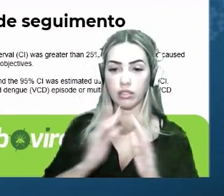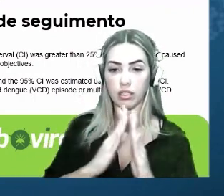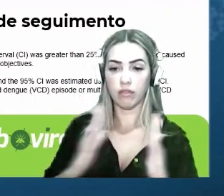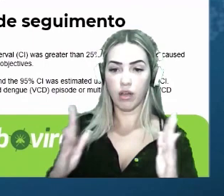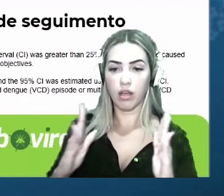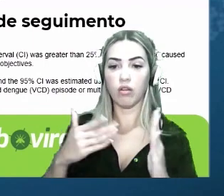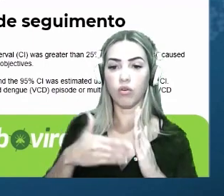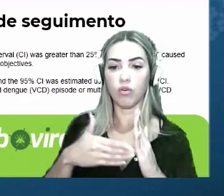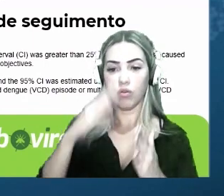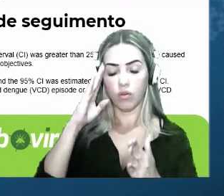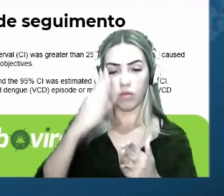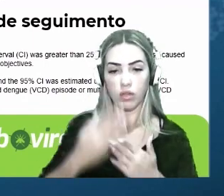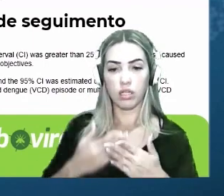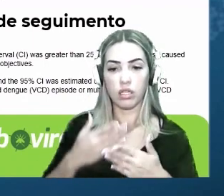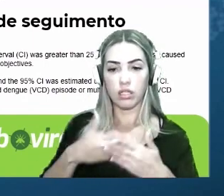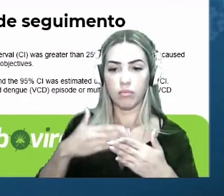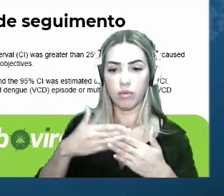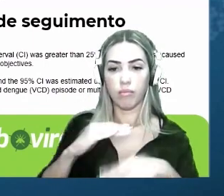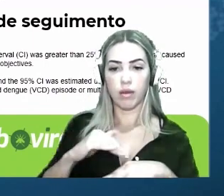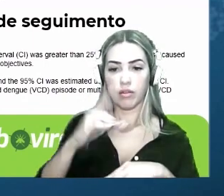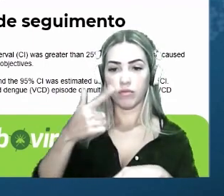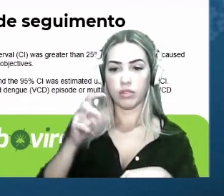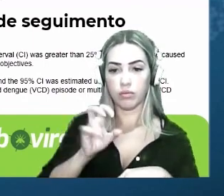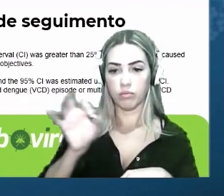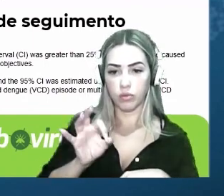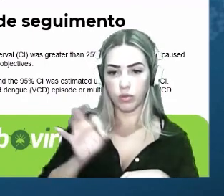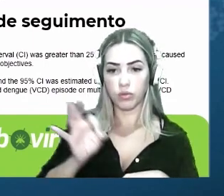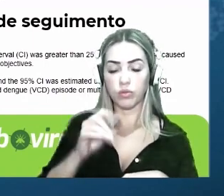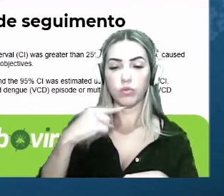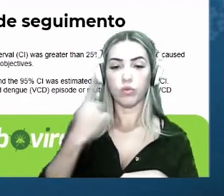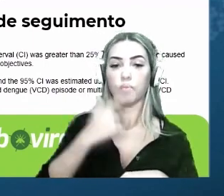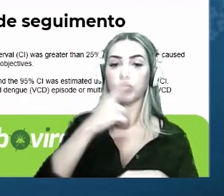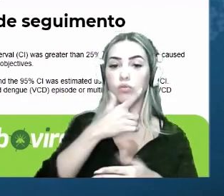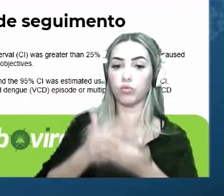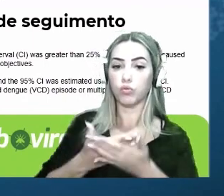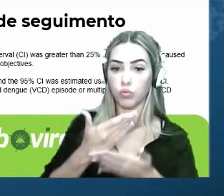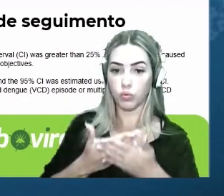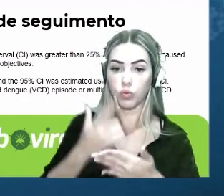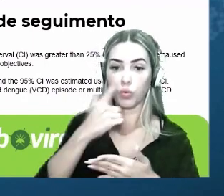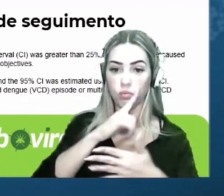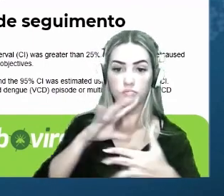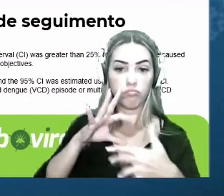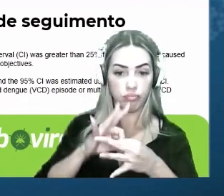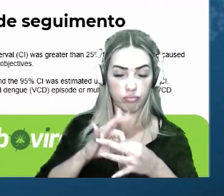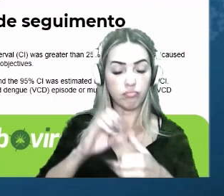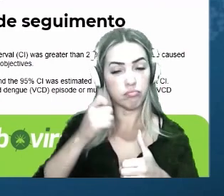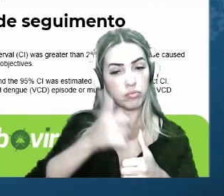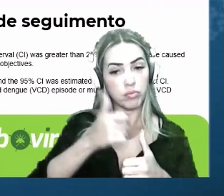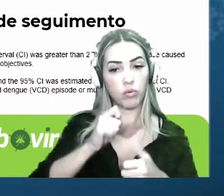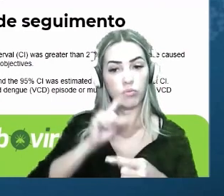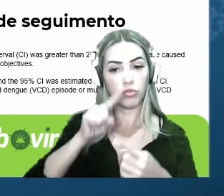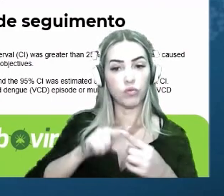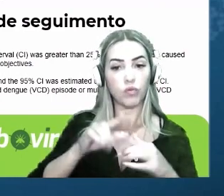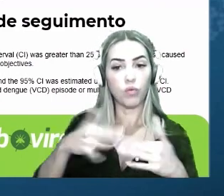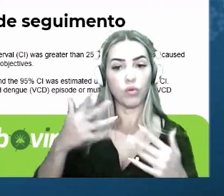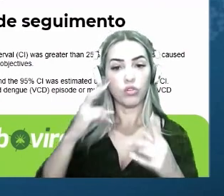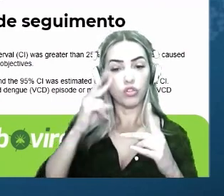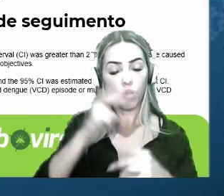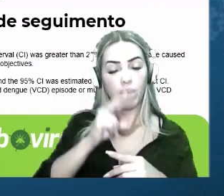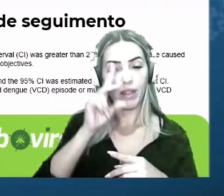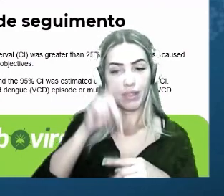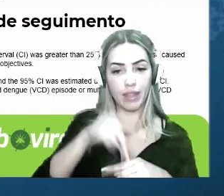inferior, sendo maior que 25%, então o estudo atingiu seu desfecho primário. Quando a gente olha para a dengue 1, a gente